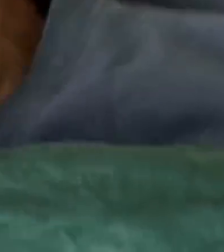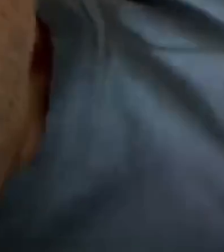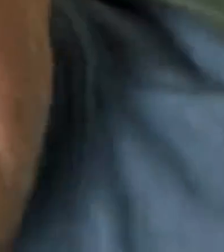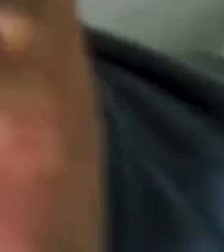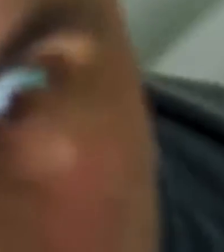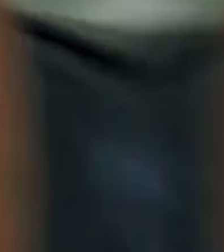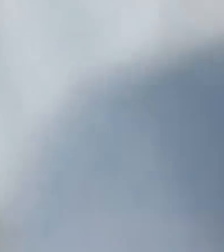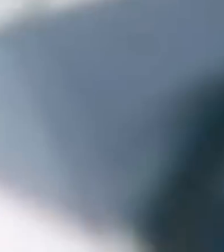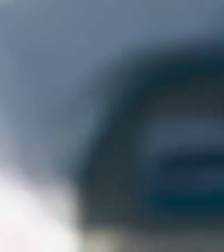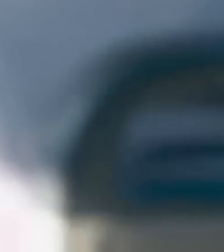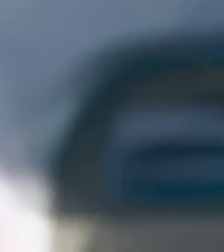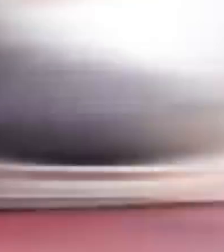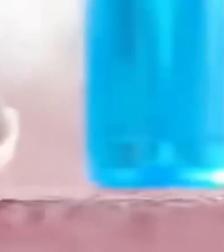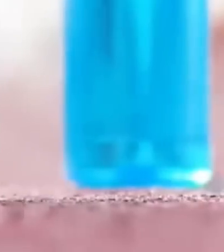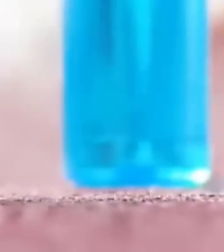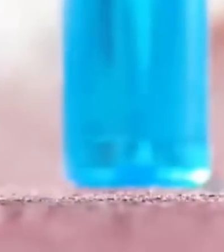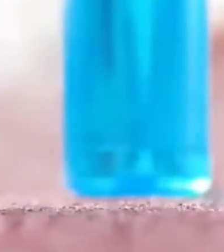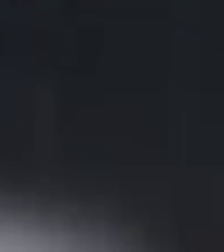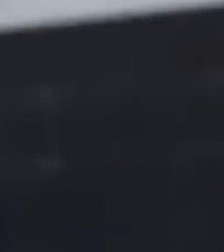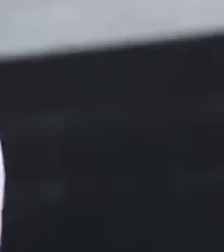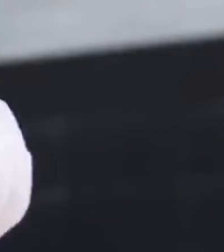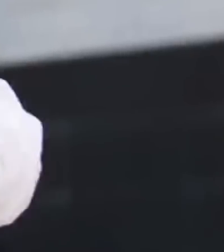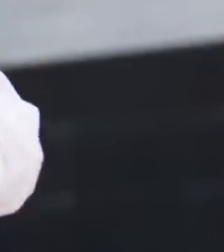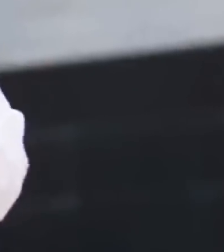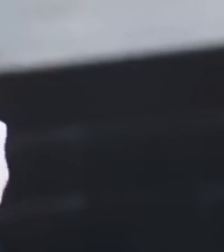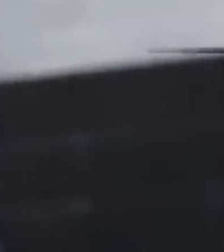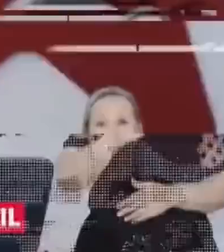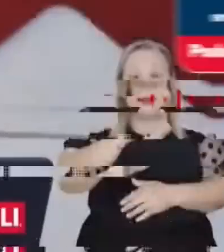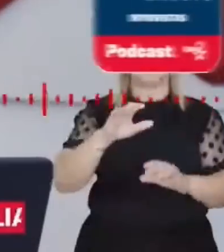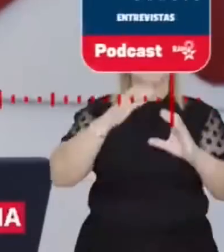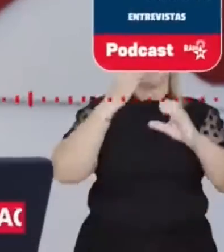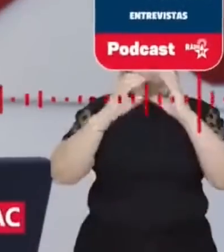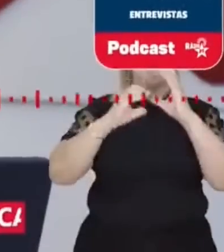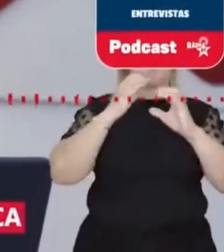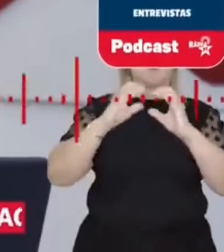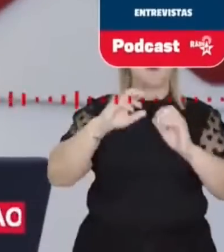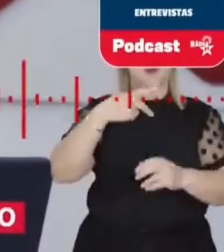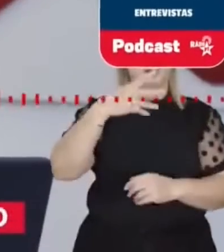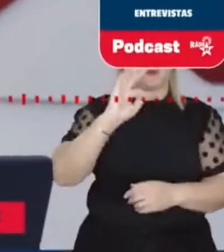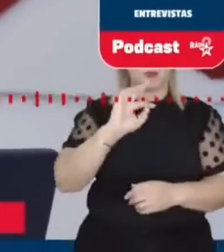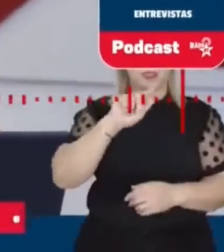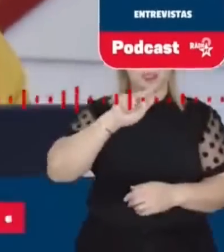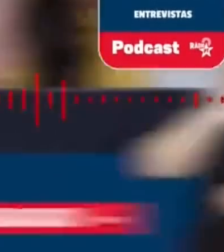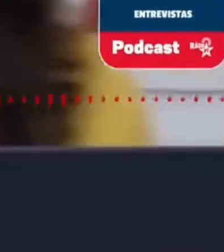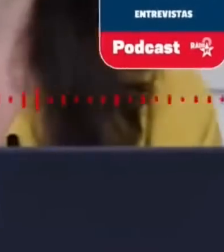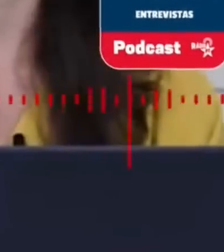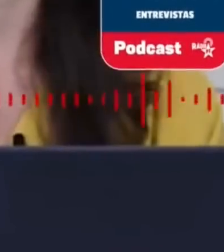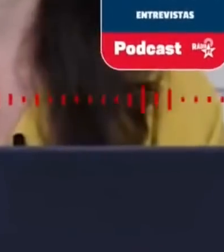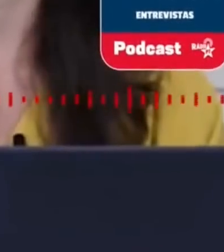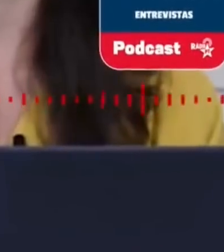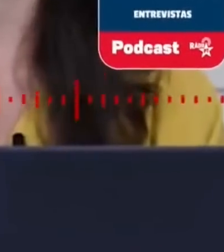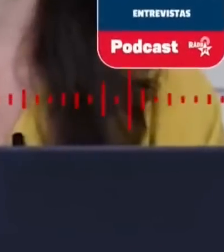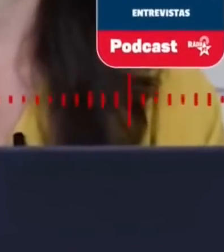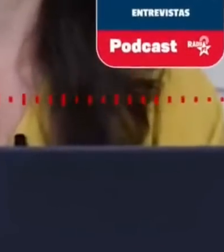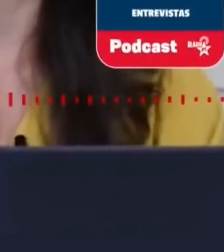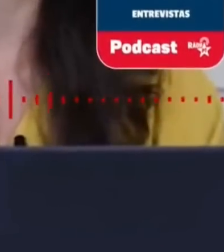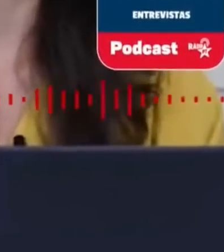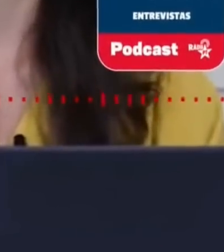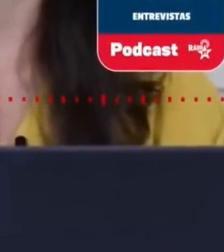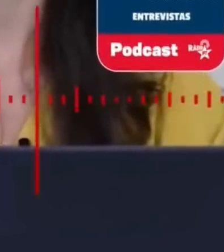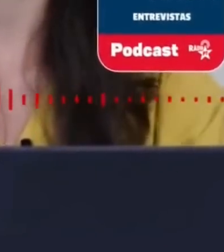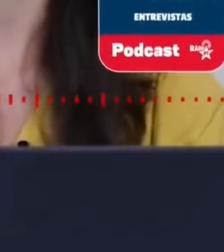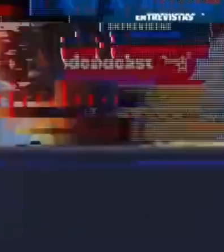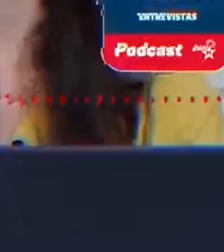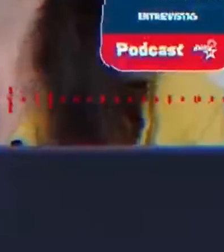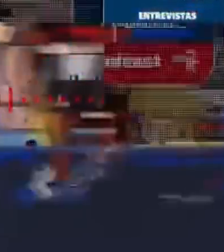tempo? A gente atualiza enquanto se desloca ou se exercita. Gilmar Tato, bom dia, secretário. Bom dia, Amanda. Bom